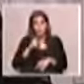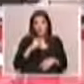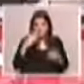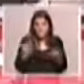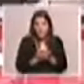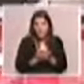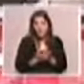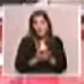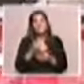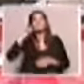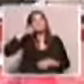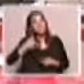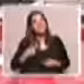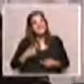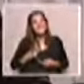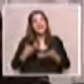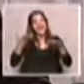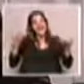é o pão, o vinho. É